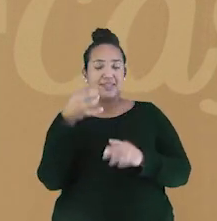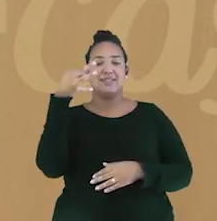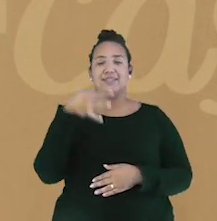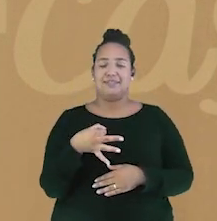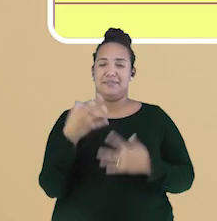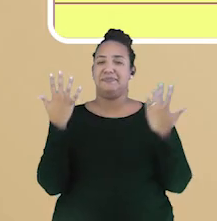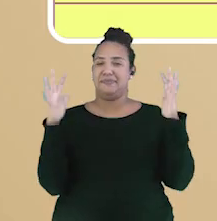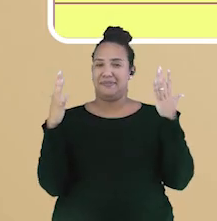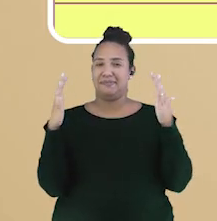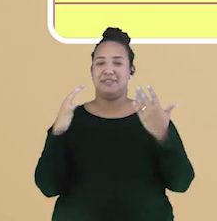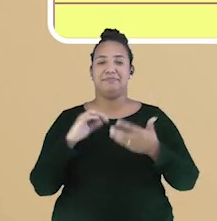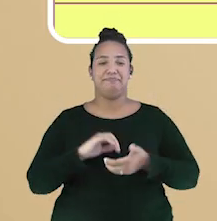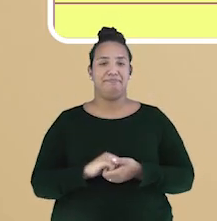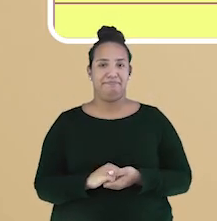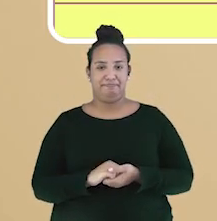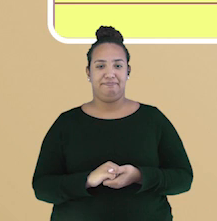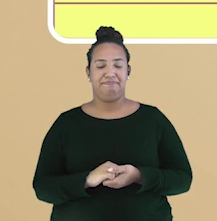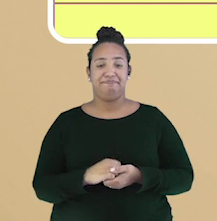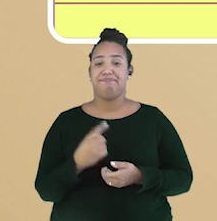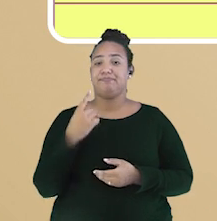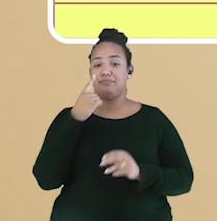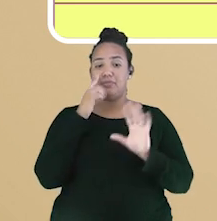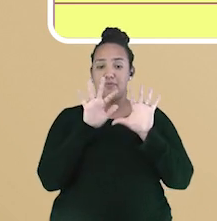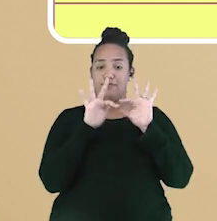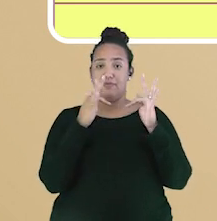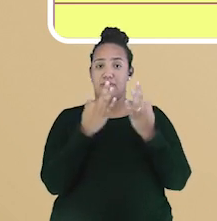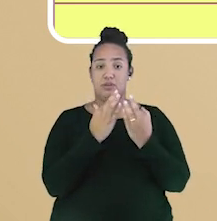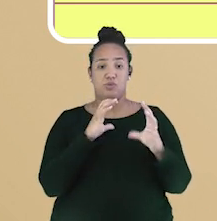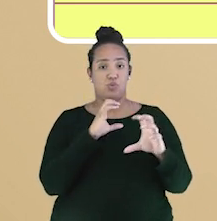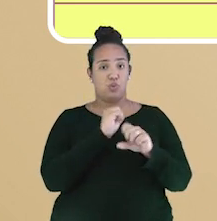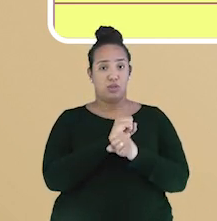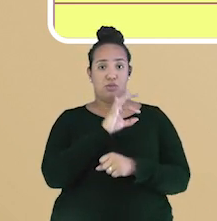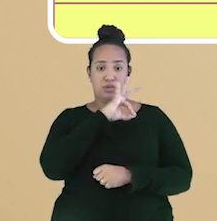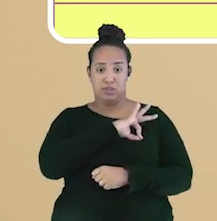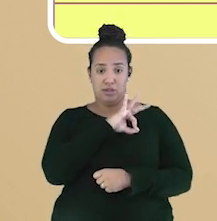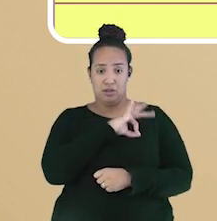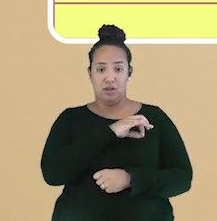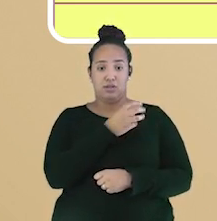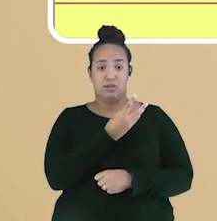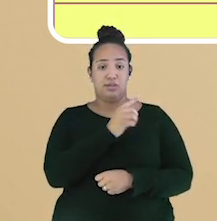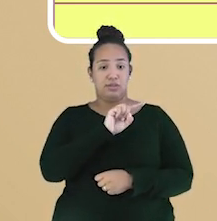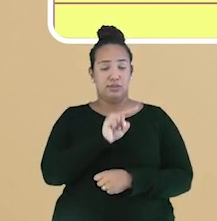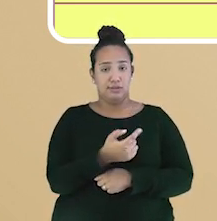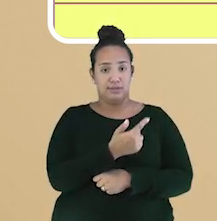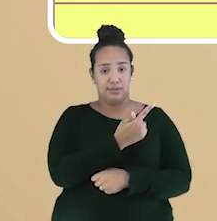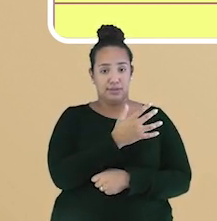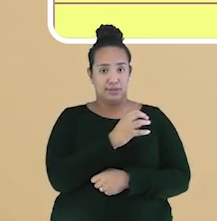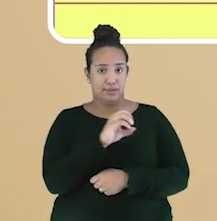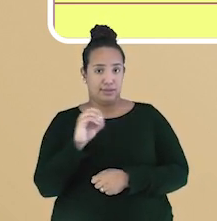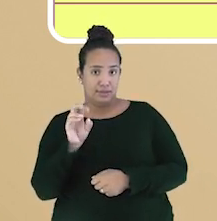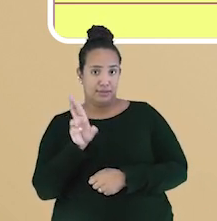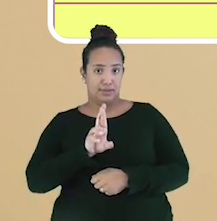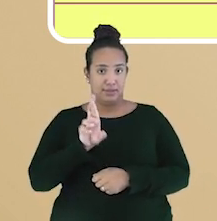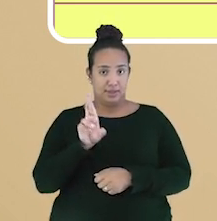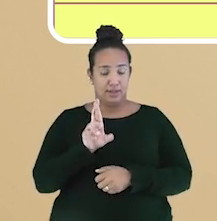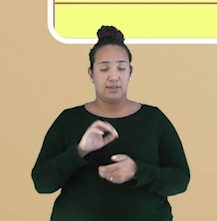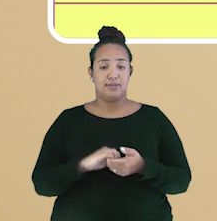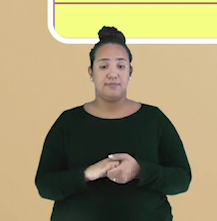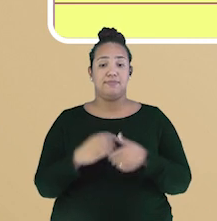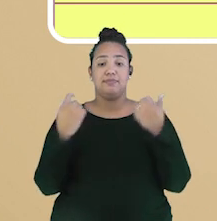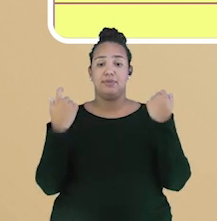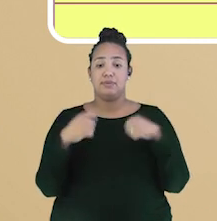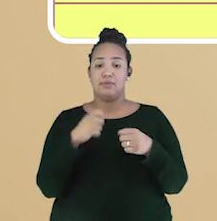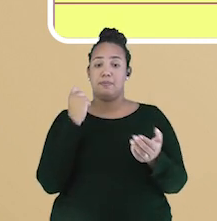muito bem observamos que a família recebeu de salário no total 3.700 e